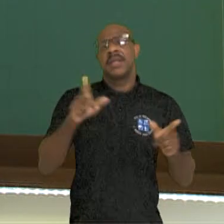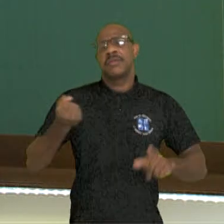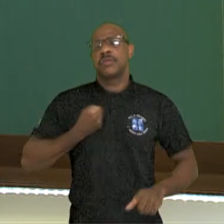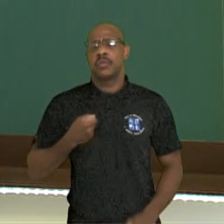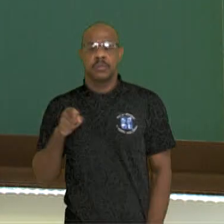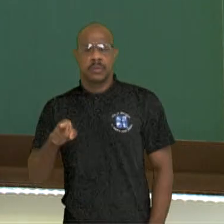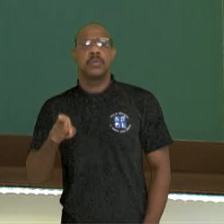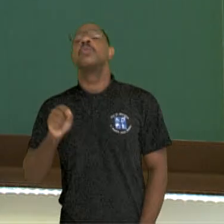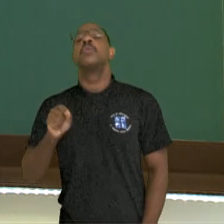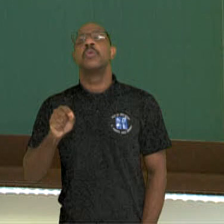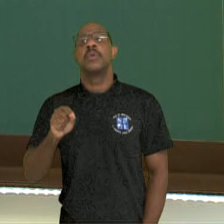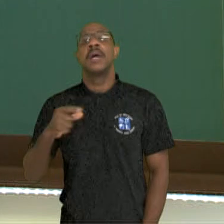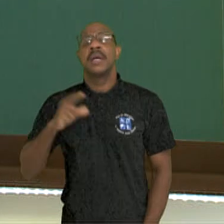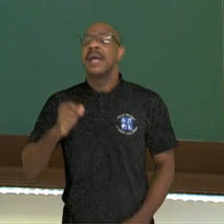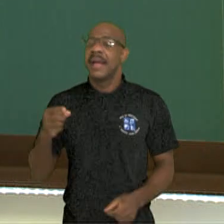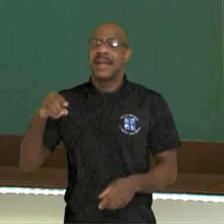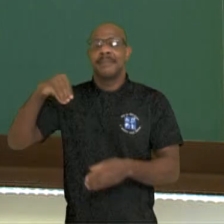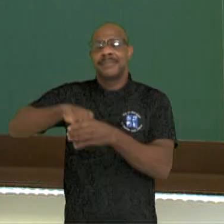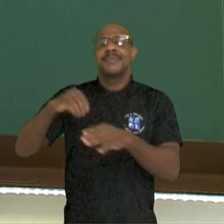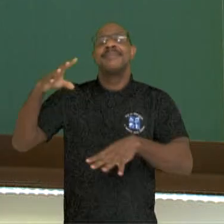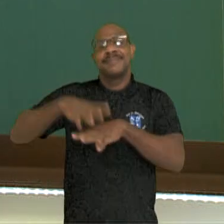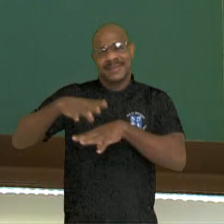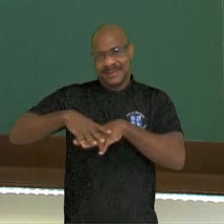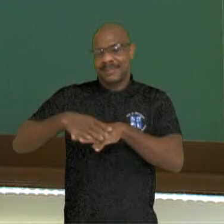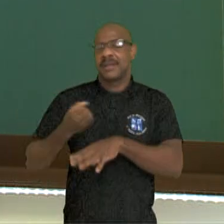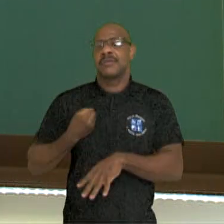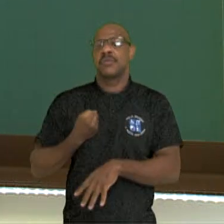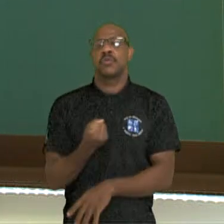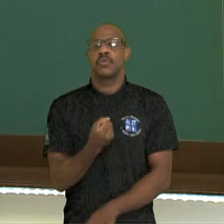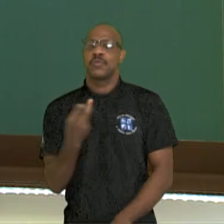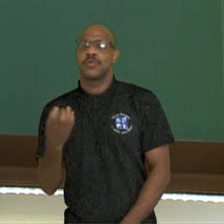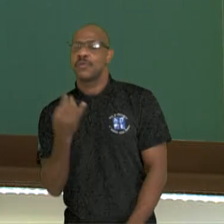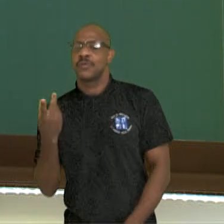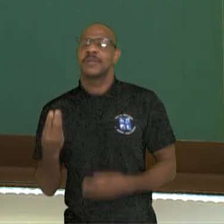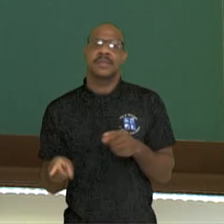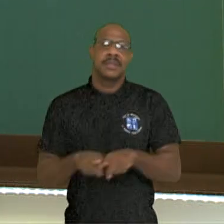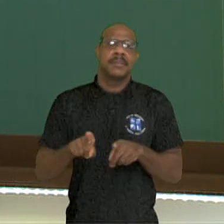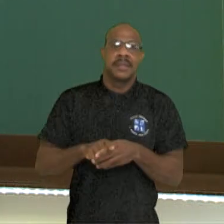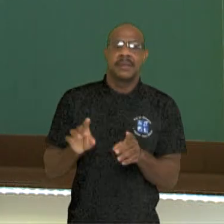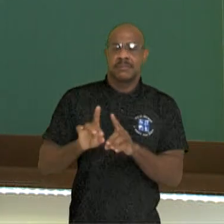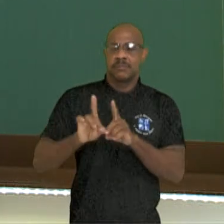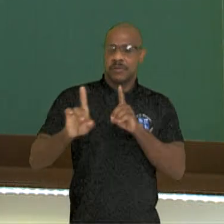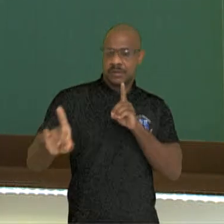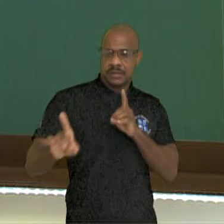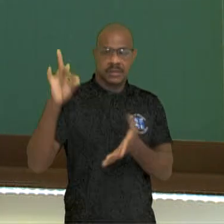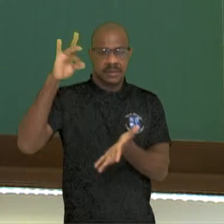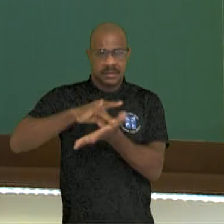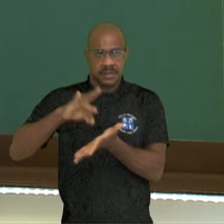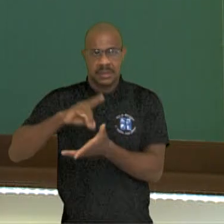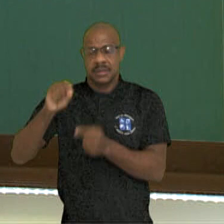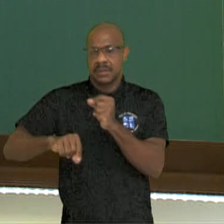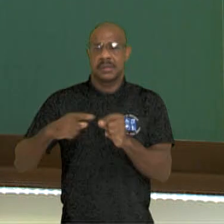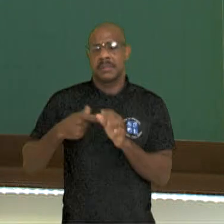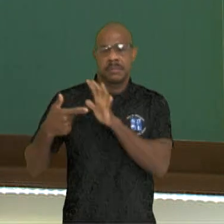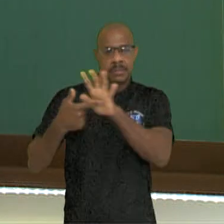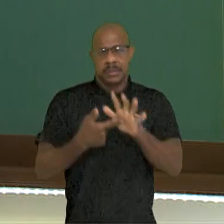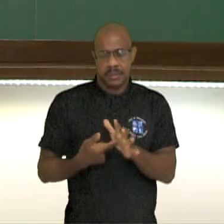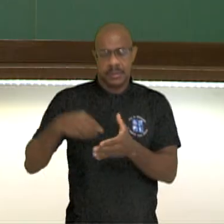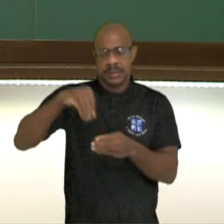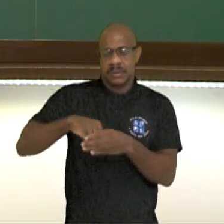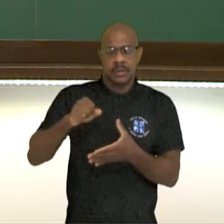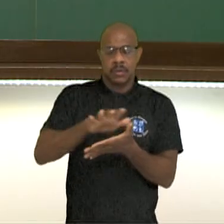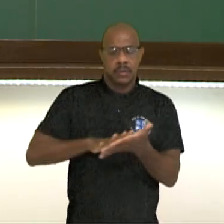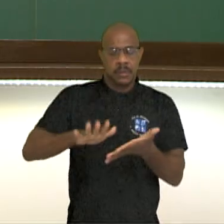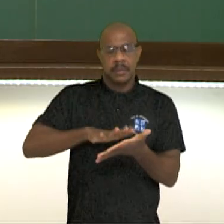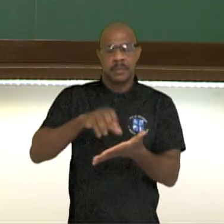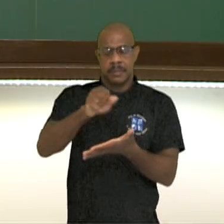uma representação matemática por meio de números da relação entre distância real e a distância apresentada no mapa.